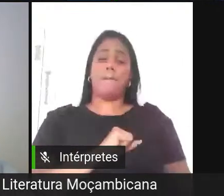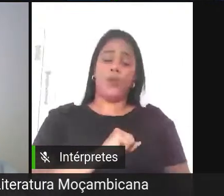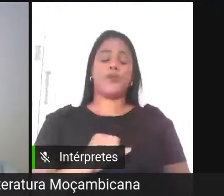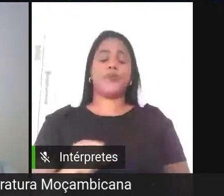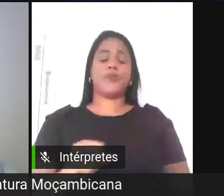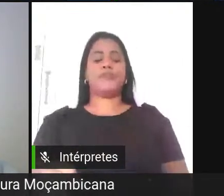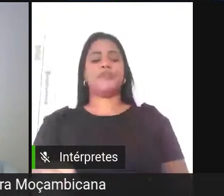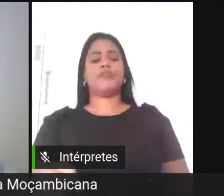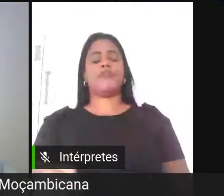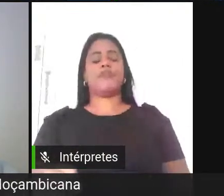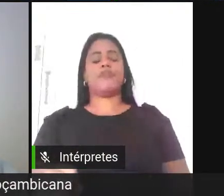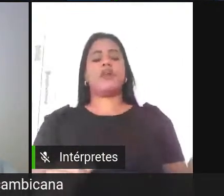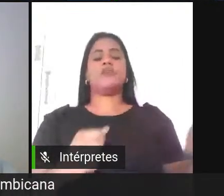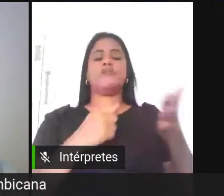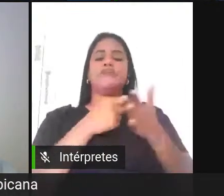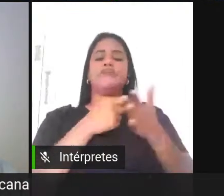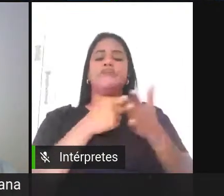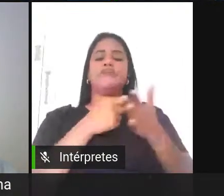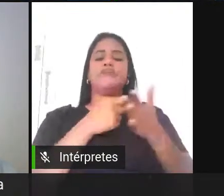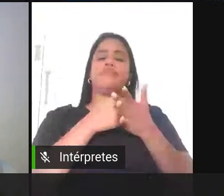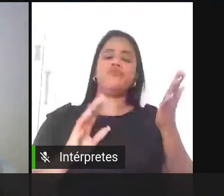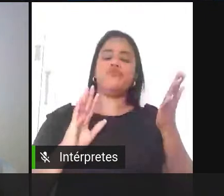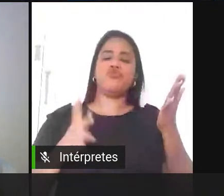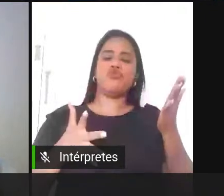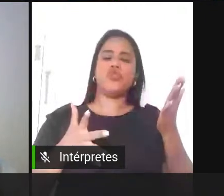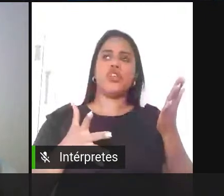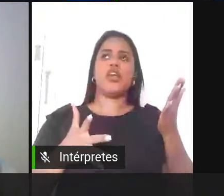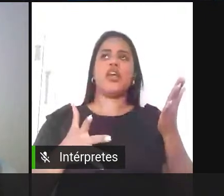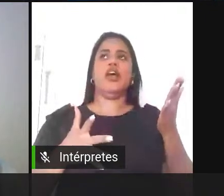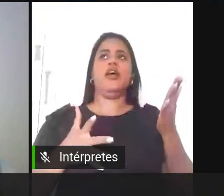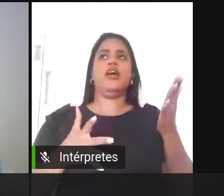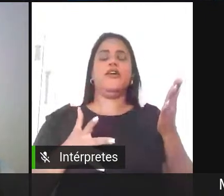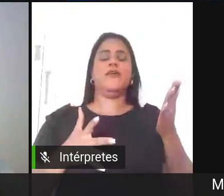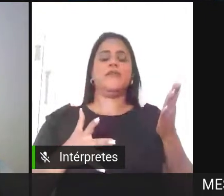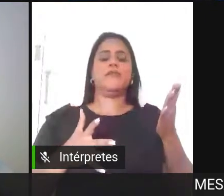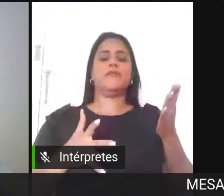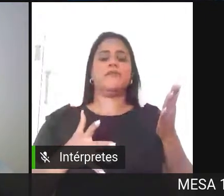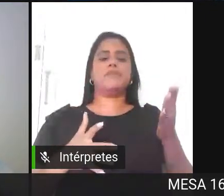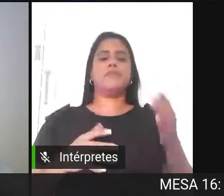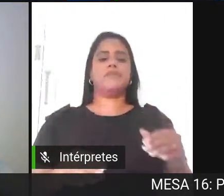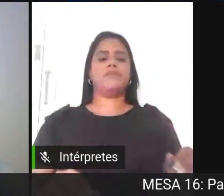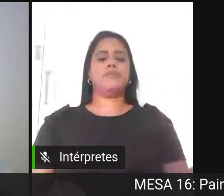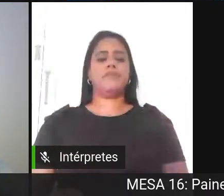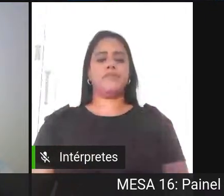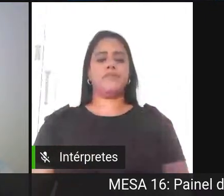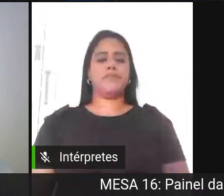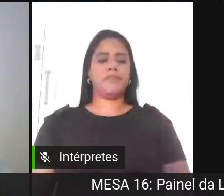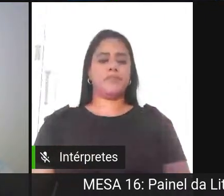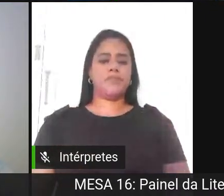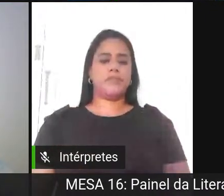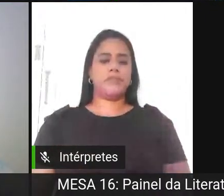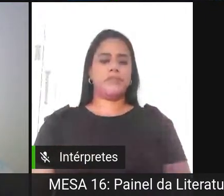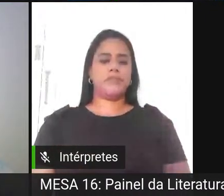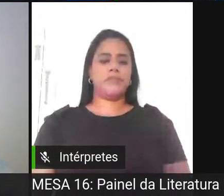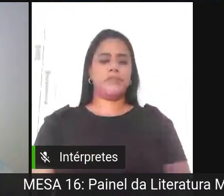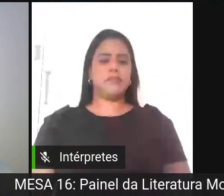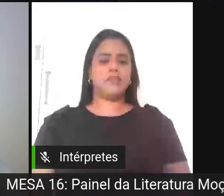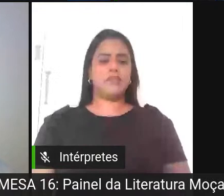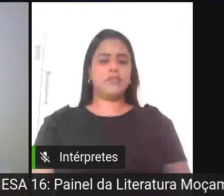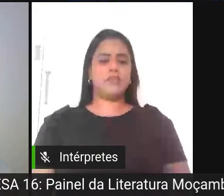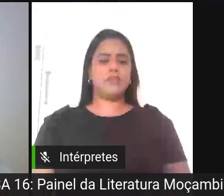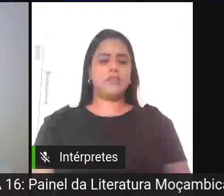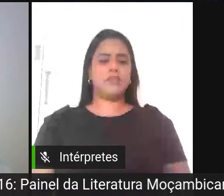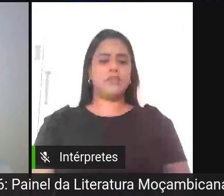escreve-se sobre... Já falei aqui que escrevi acerca de raptos, já escrevi acerca desta